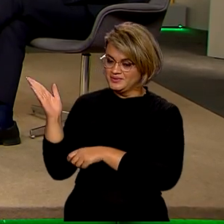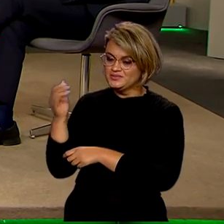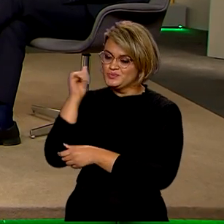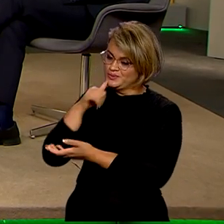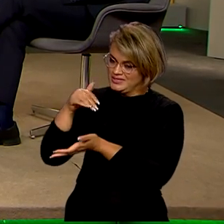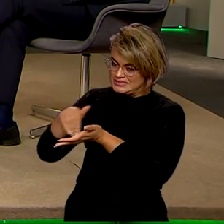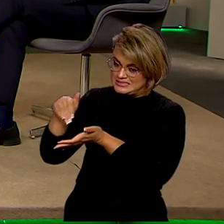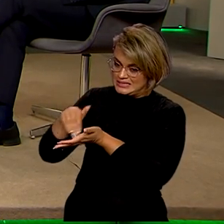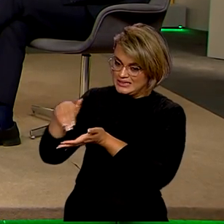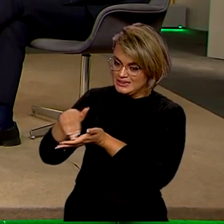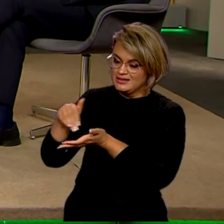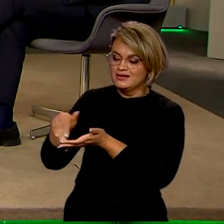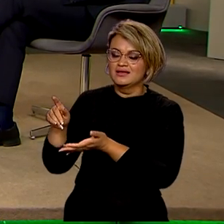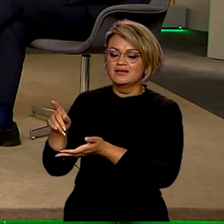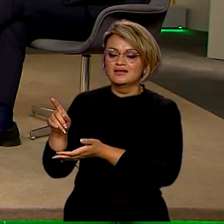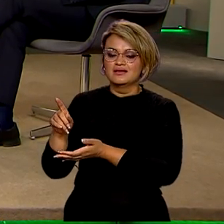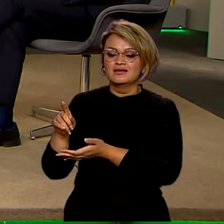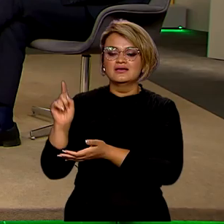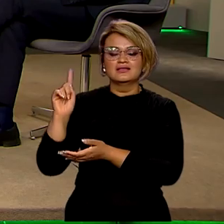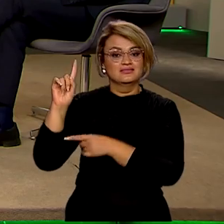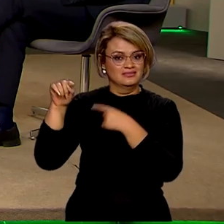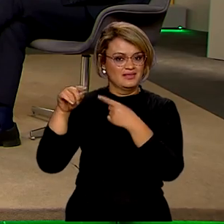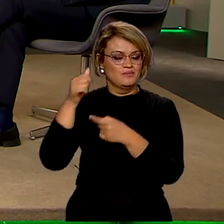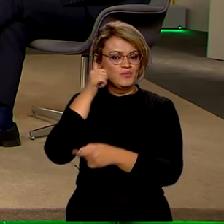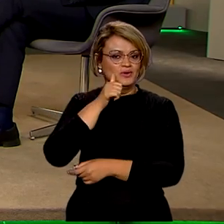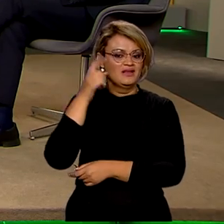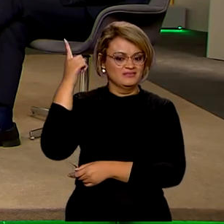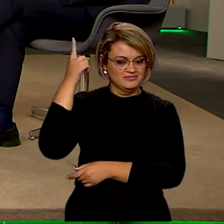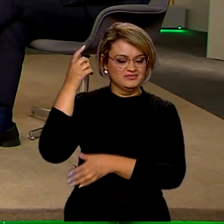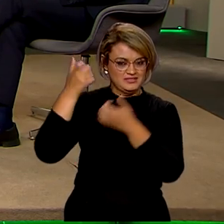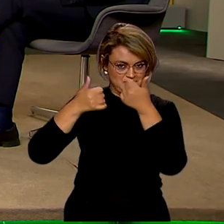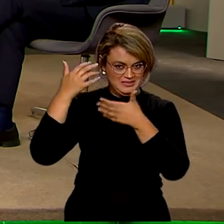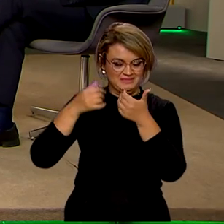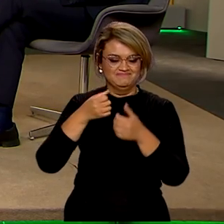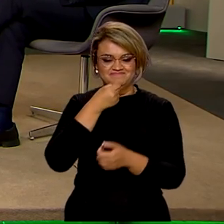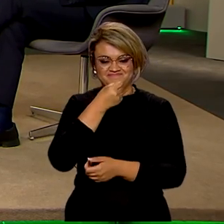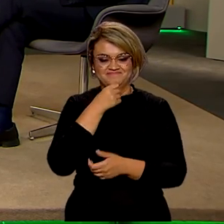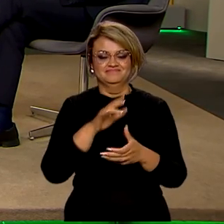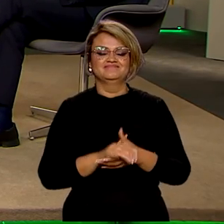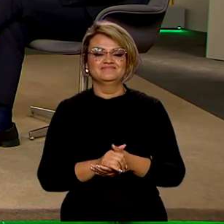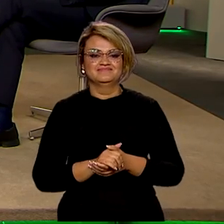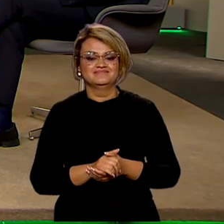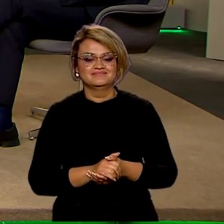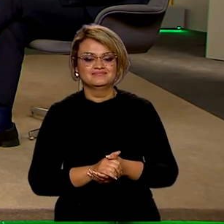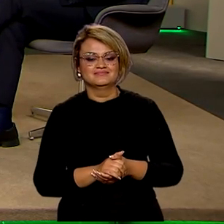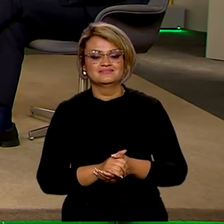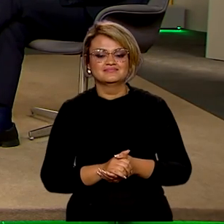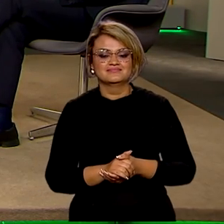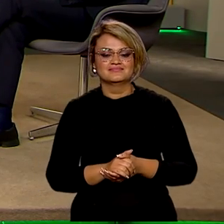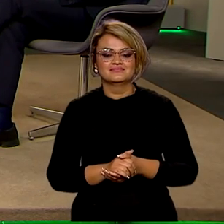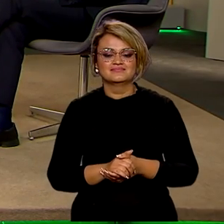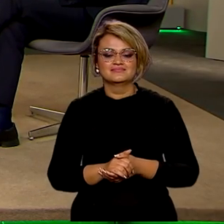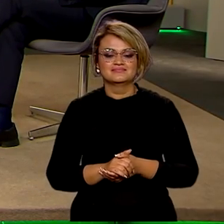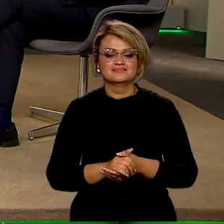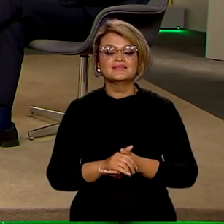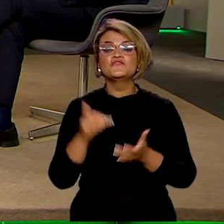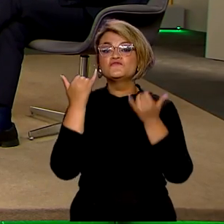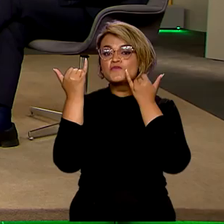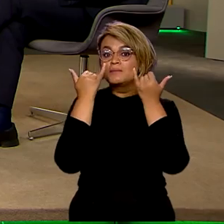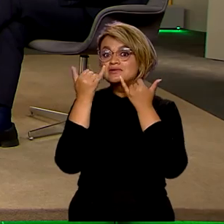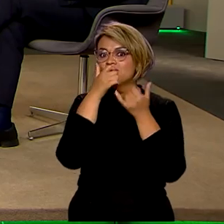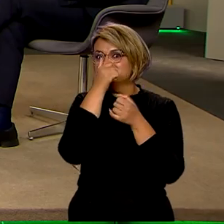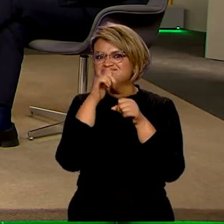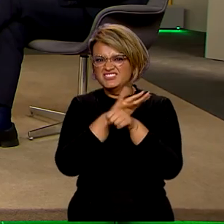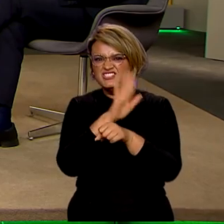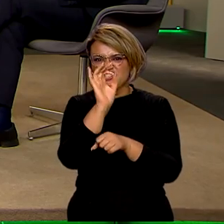bem-vinda. Depois da Gabi, a gente vai bater um papo com a senhora. Boa noite, Gabi. Quais as suas informações? Aí está bem